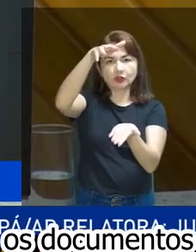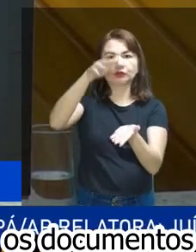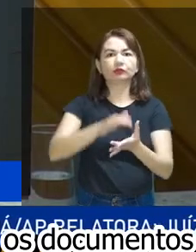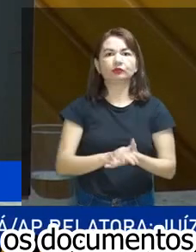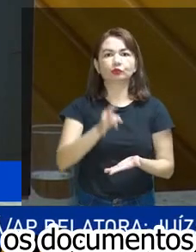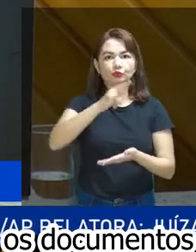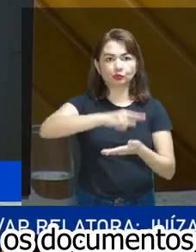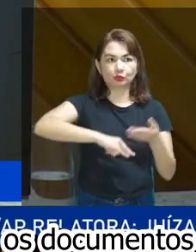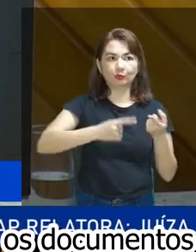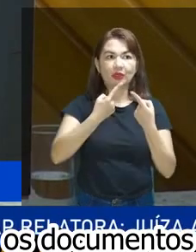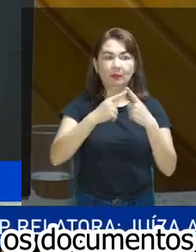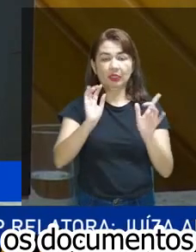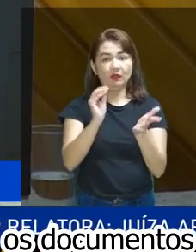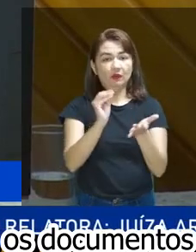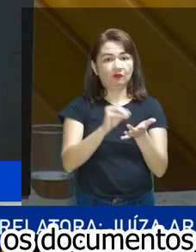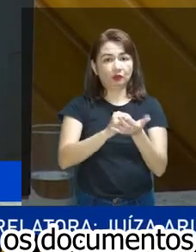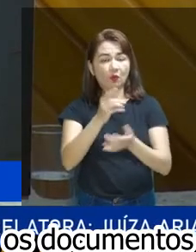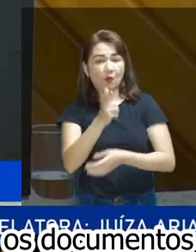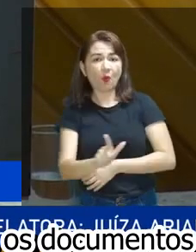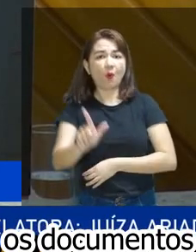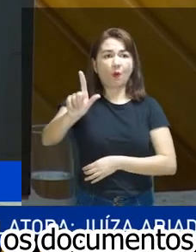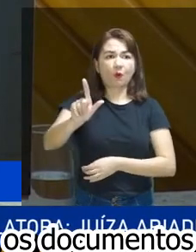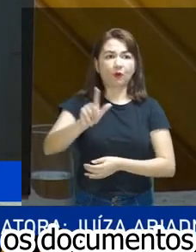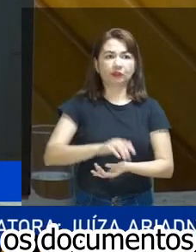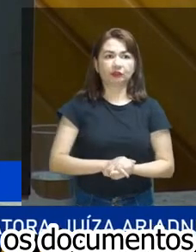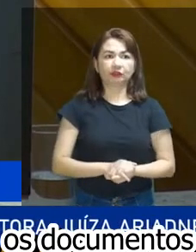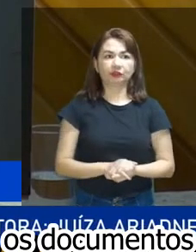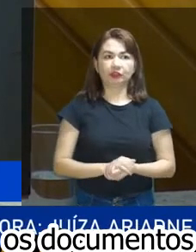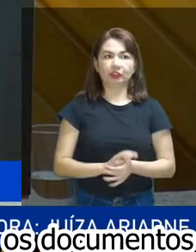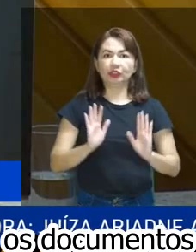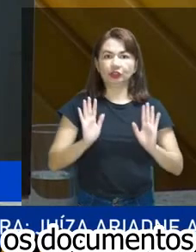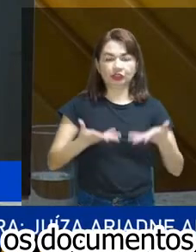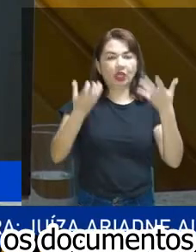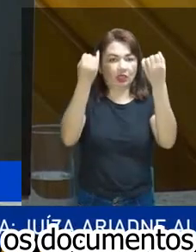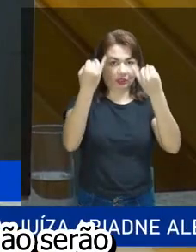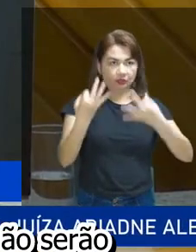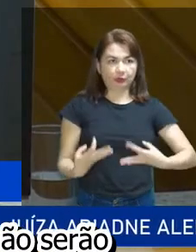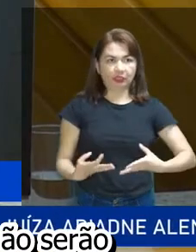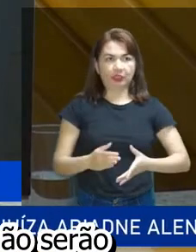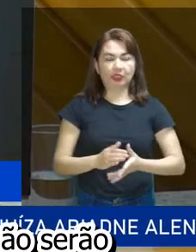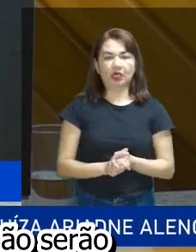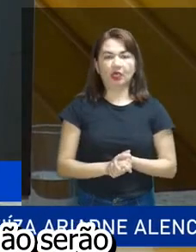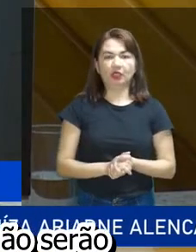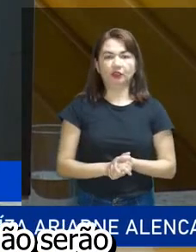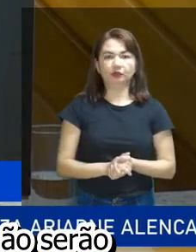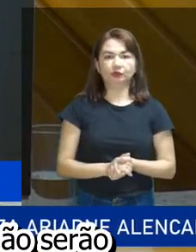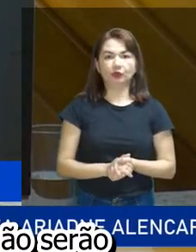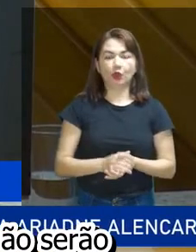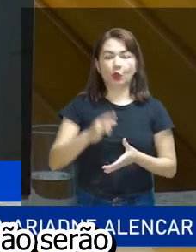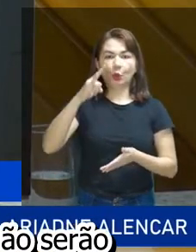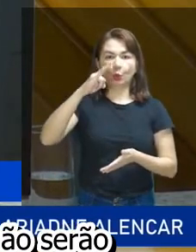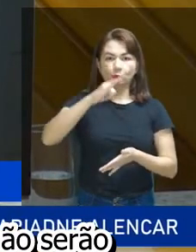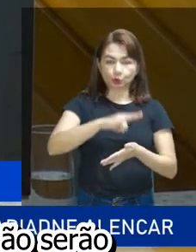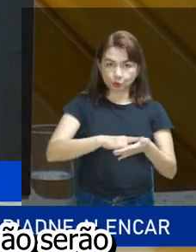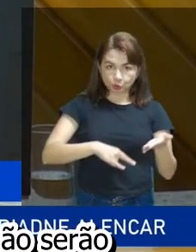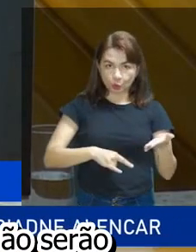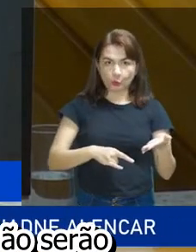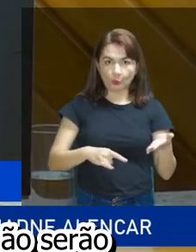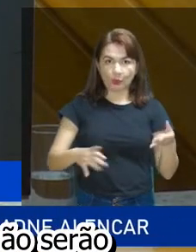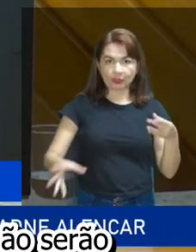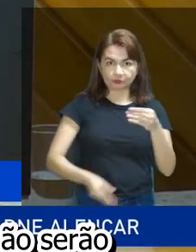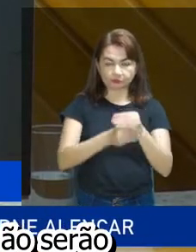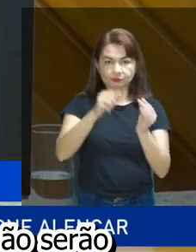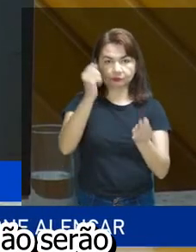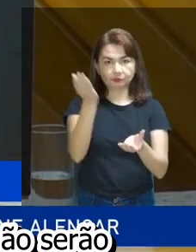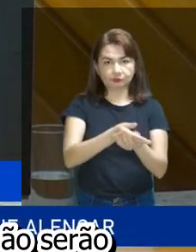documentos, das ideias aqui elencadas, portanto, os documentos supracitados acostados aos